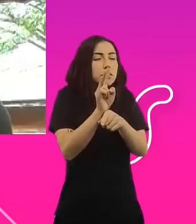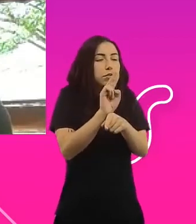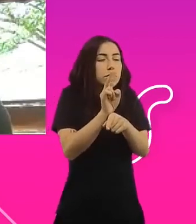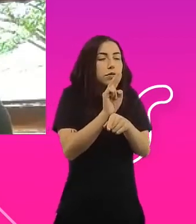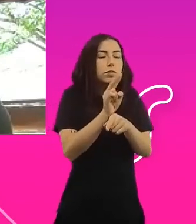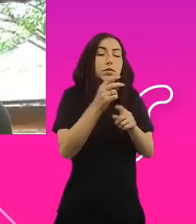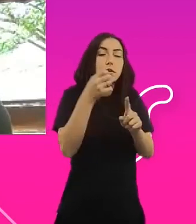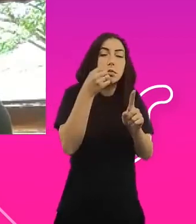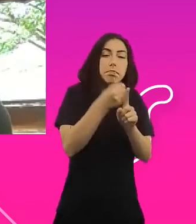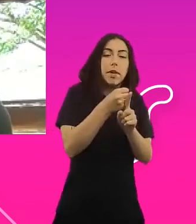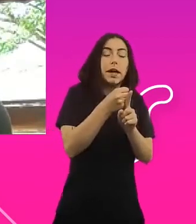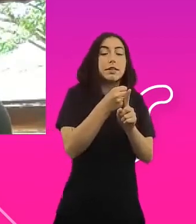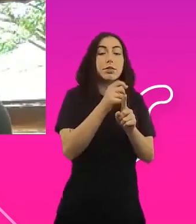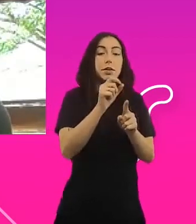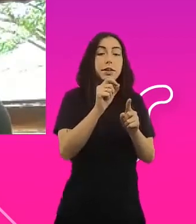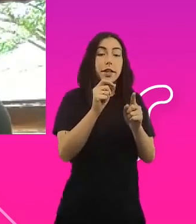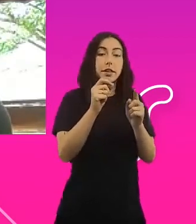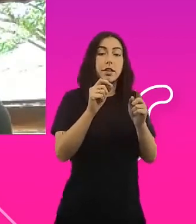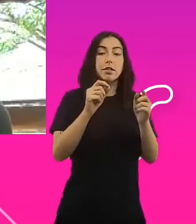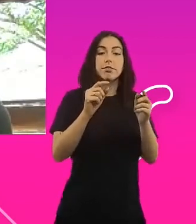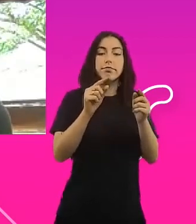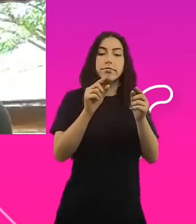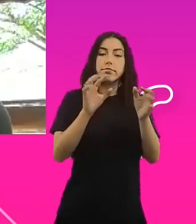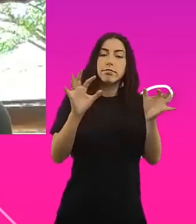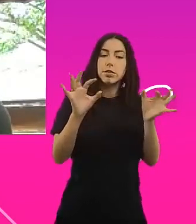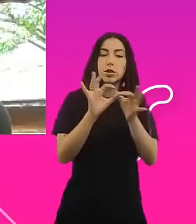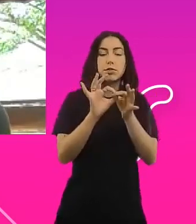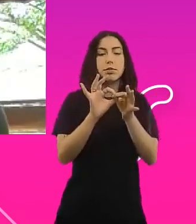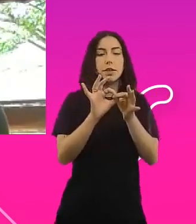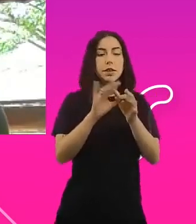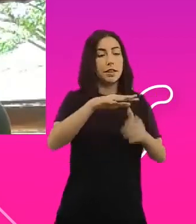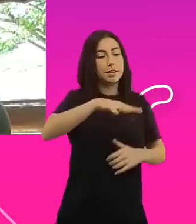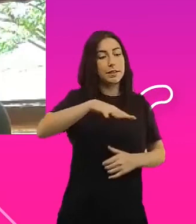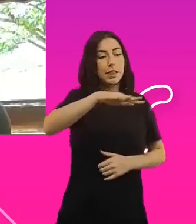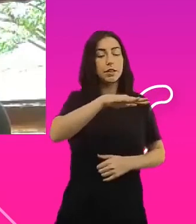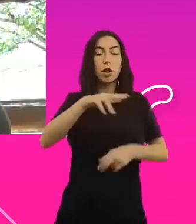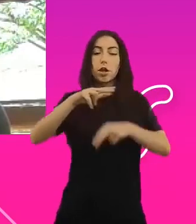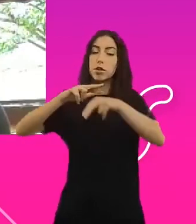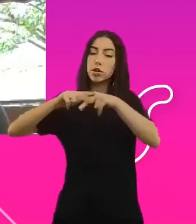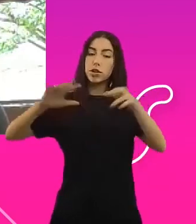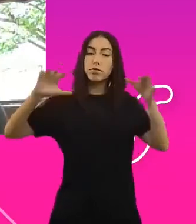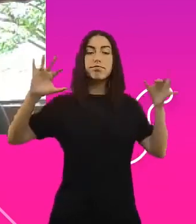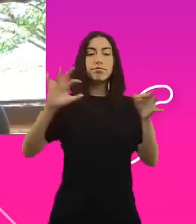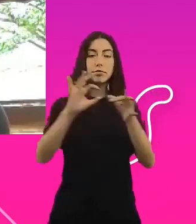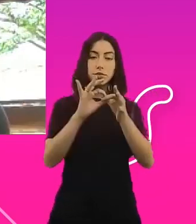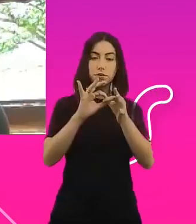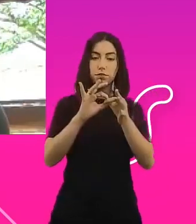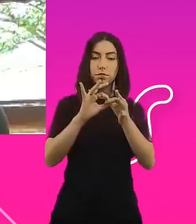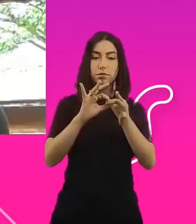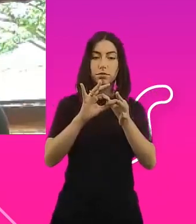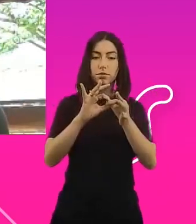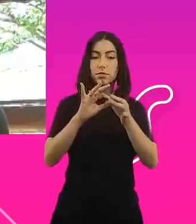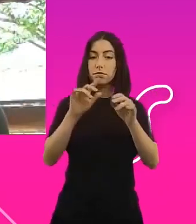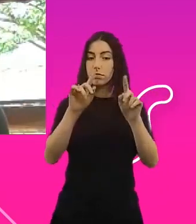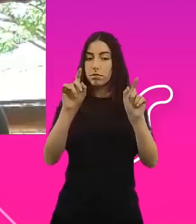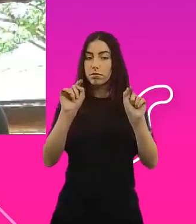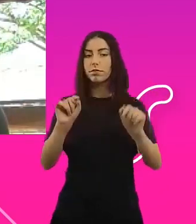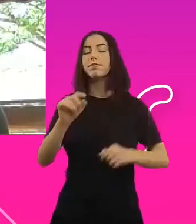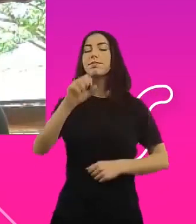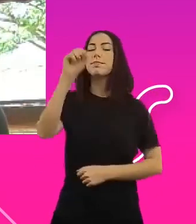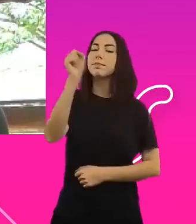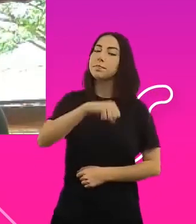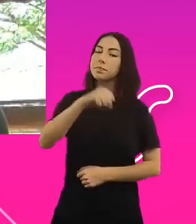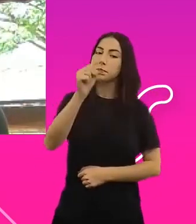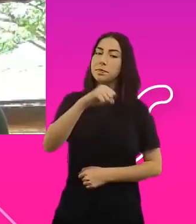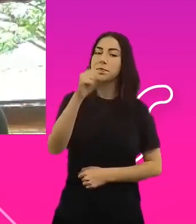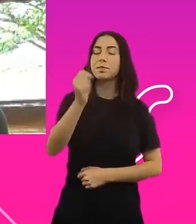território e gênero? E também te pediria para responder em 2 minutos que a gente precisa encerrar. Sim, a gente vem